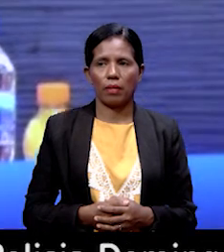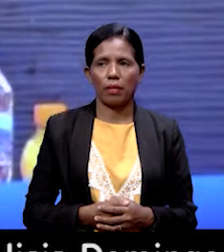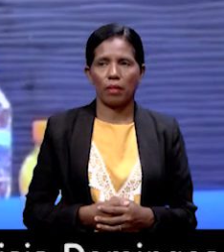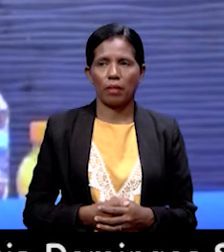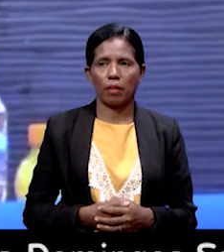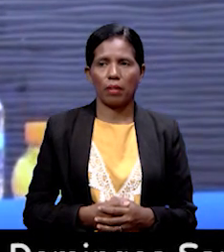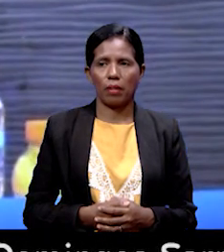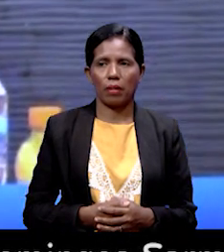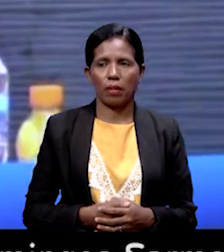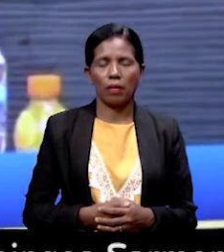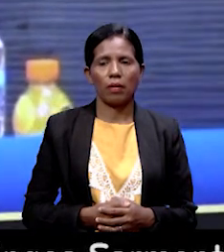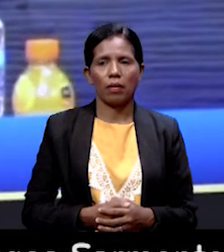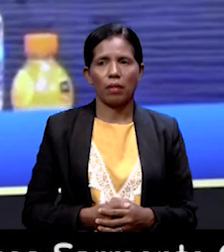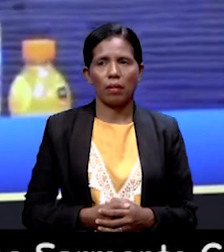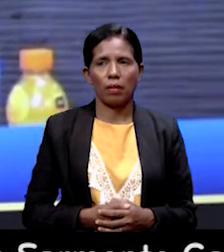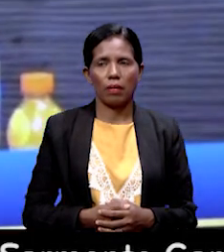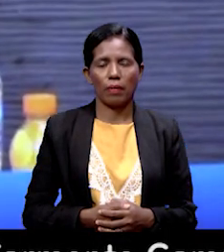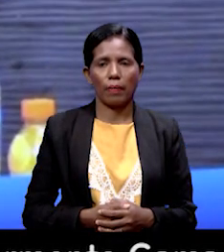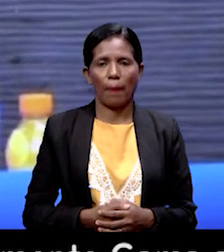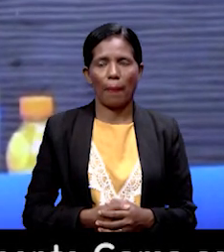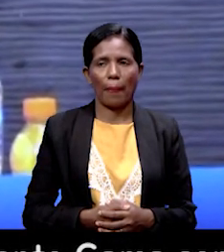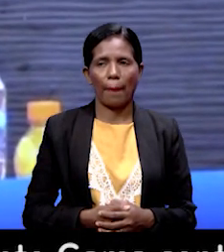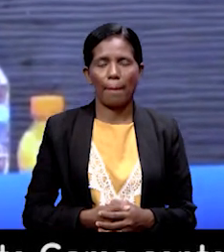Ao kalau aku di Tadi balik dia beli,